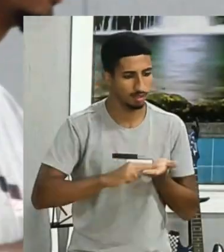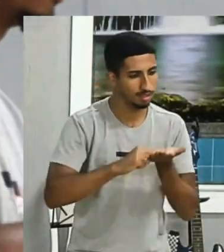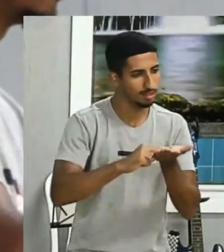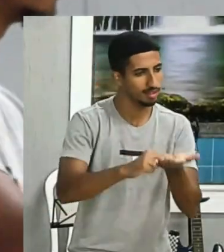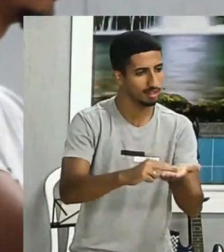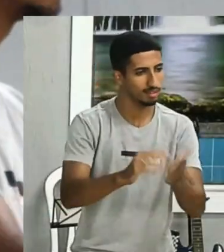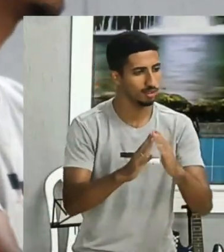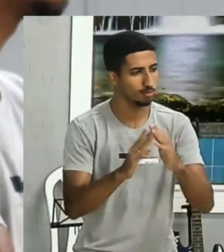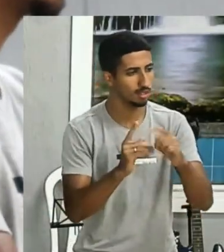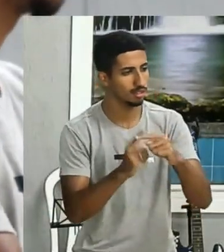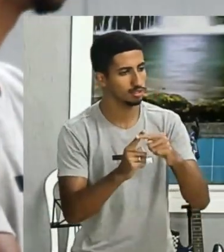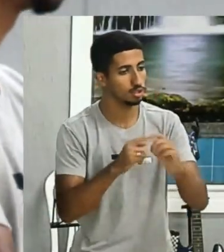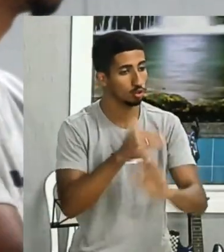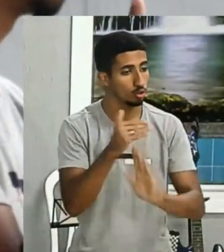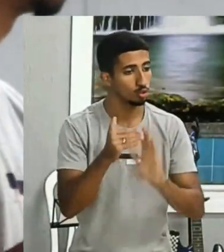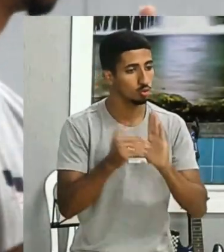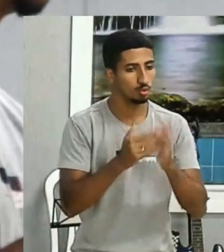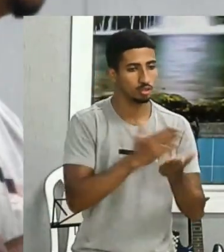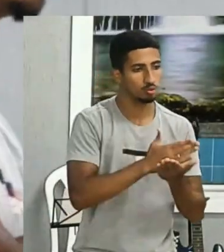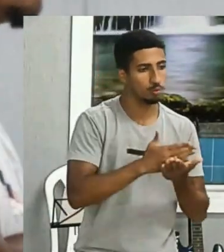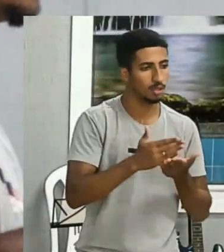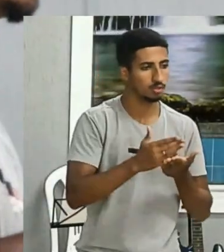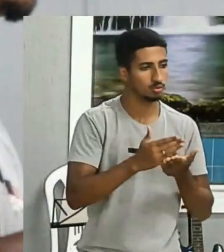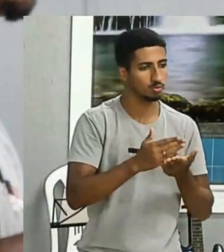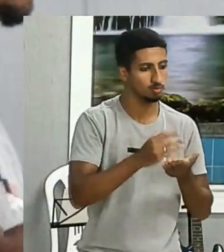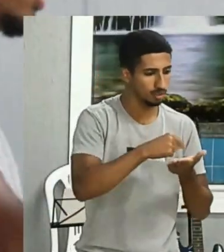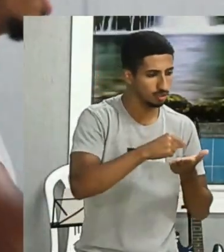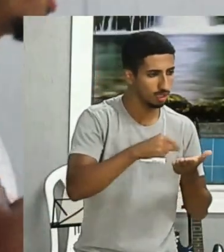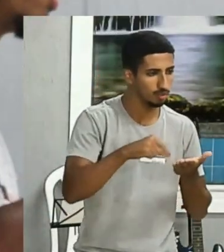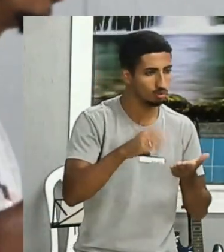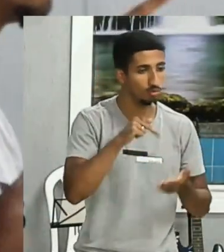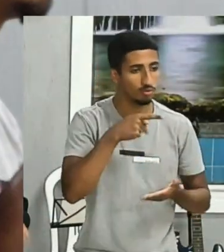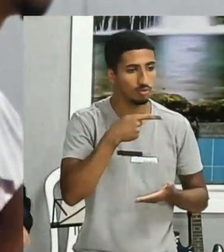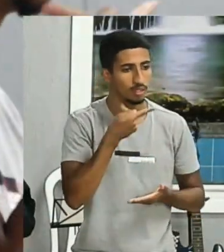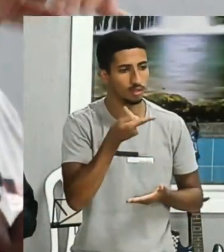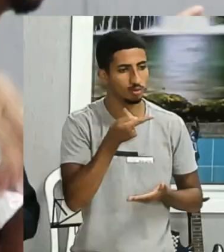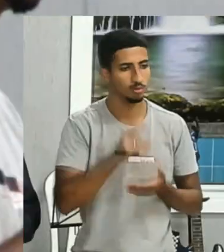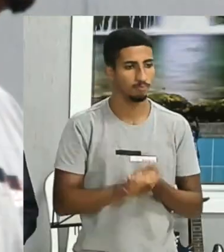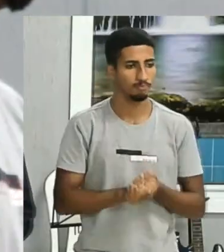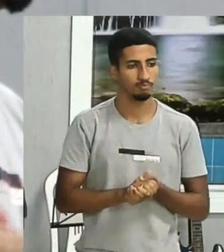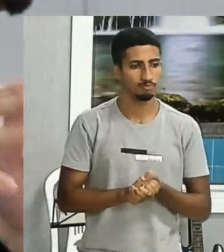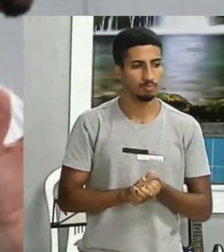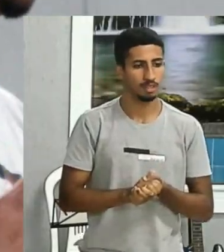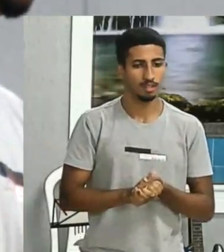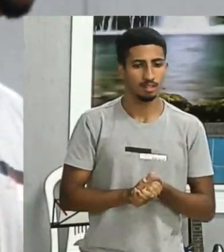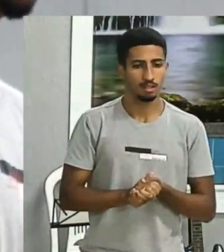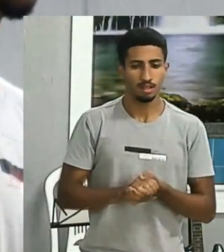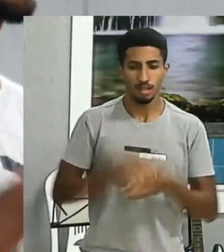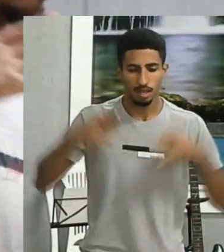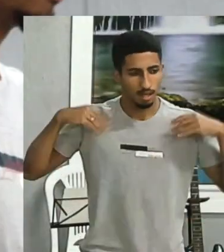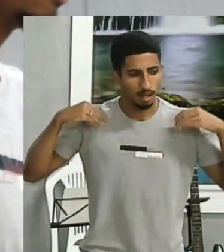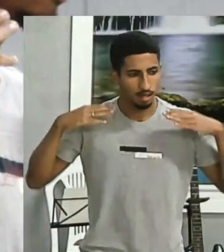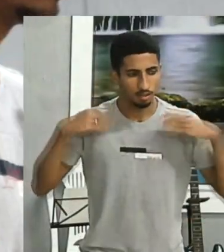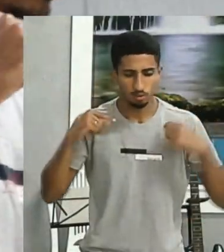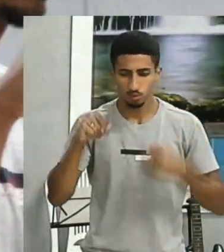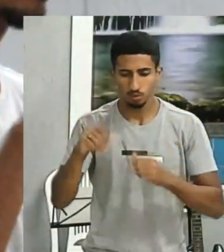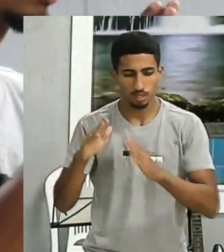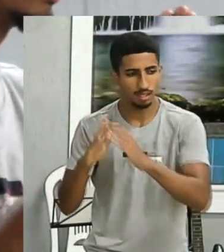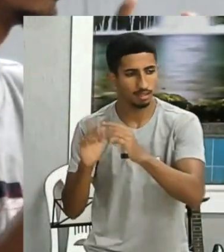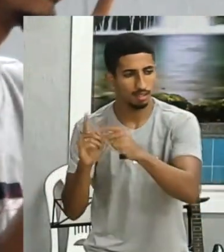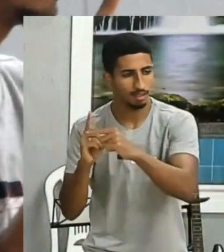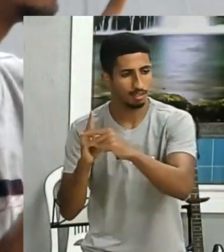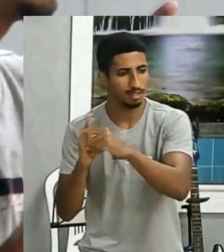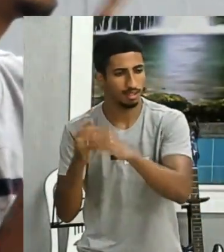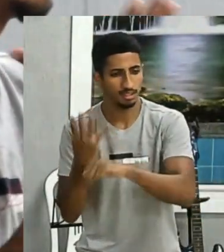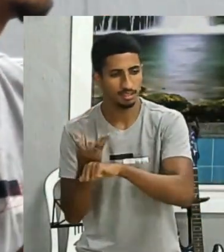em Éfeso, ao anjo da igreja que está em Esmirna, e assim sucessivamente. Alguns vão dizer que